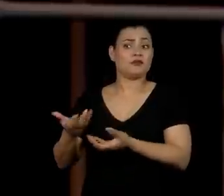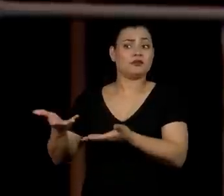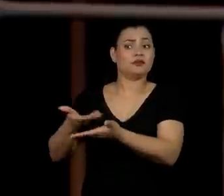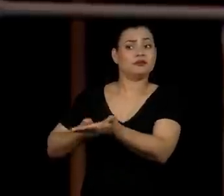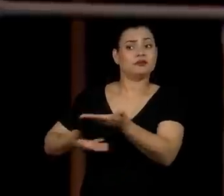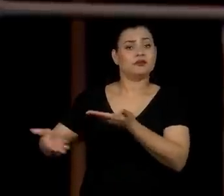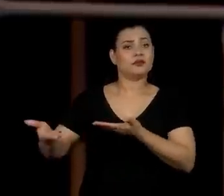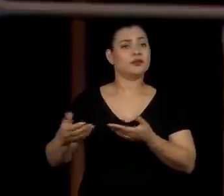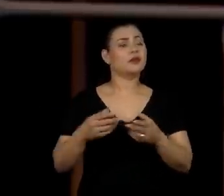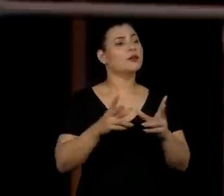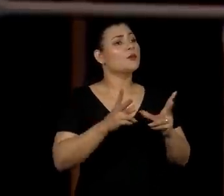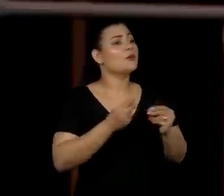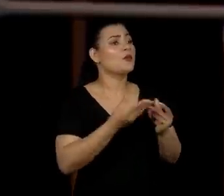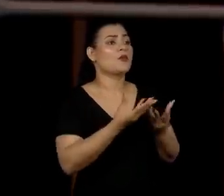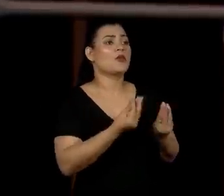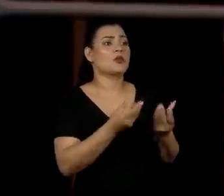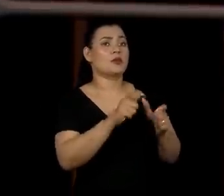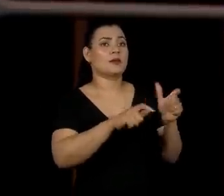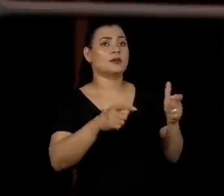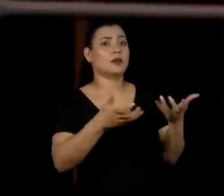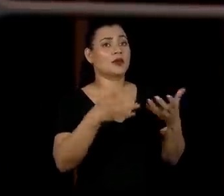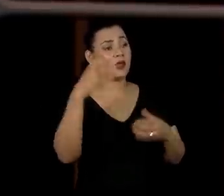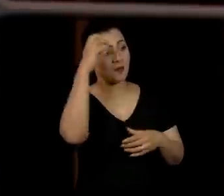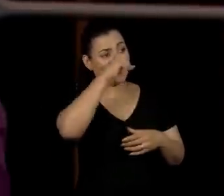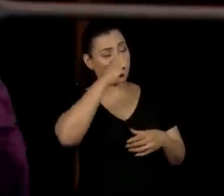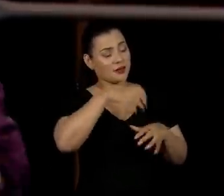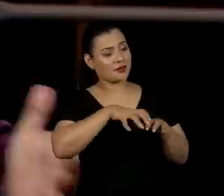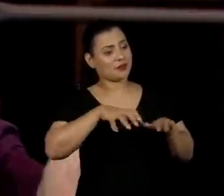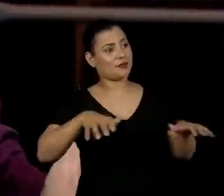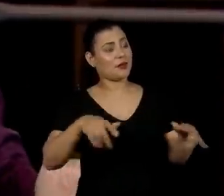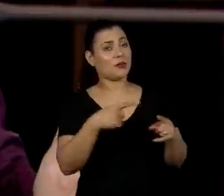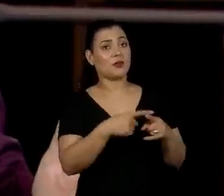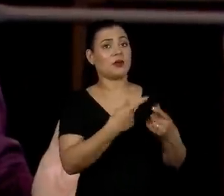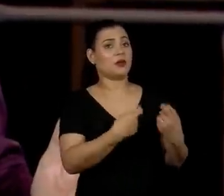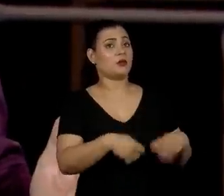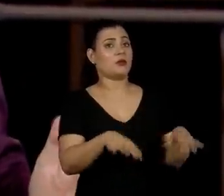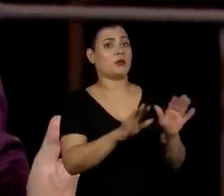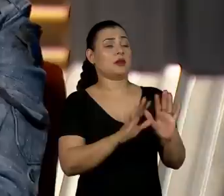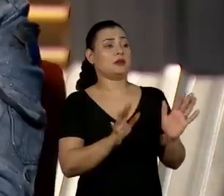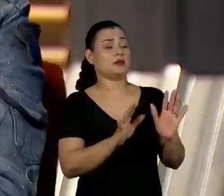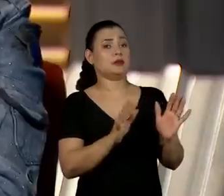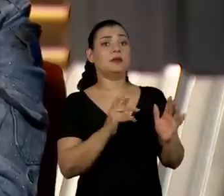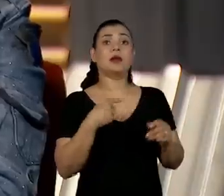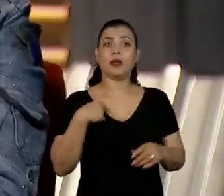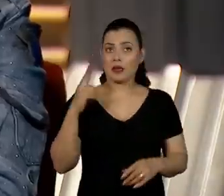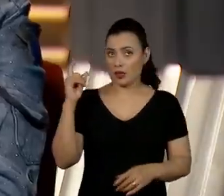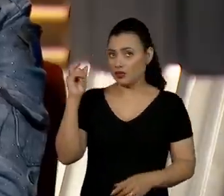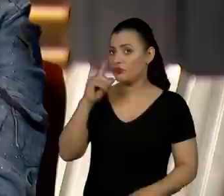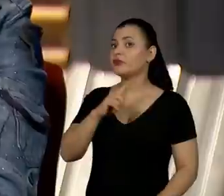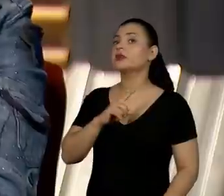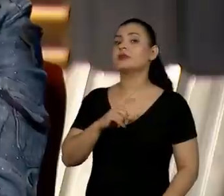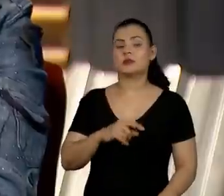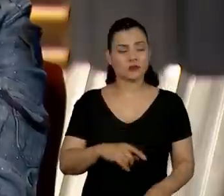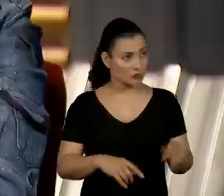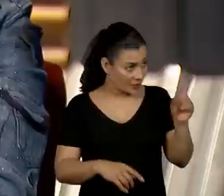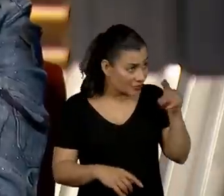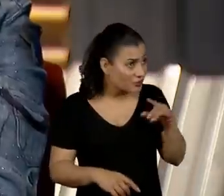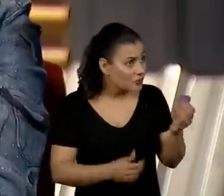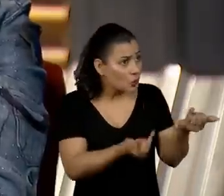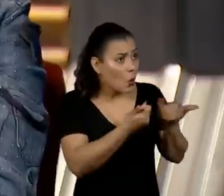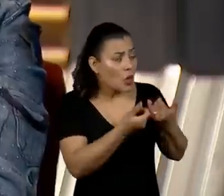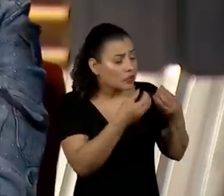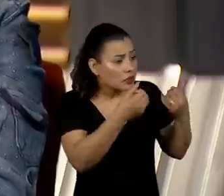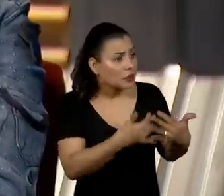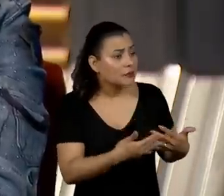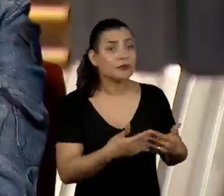acho que muita gente gostaria de aprender a fazer isso né porque não precisa né é difícil é difícil me conta